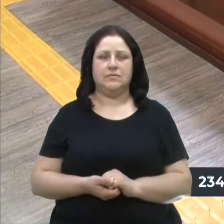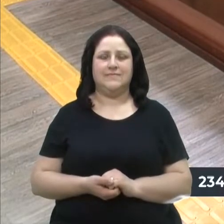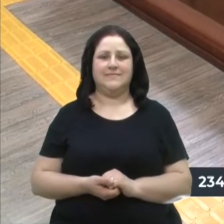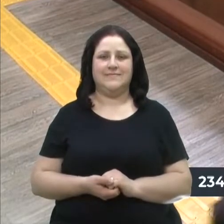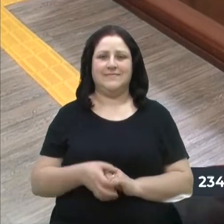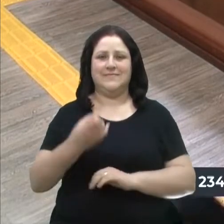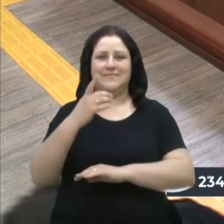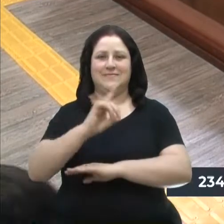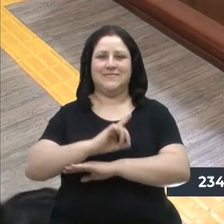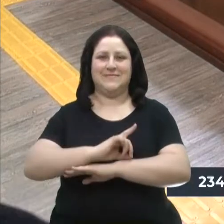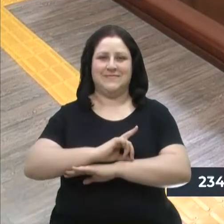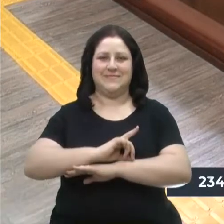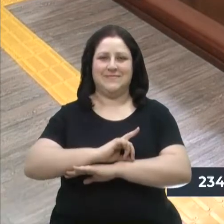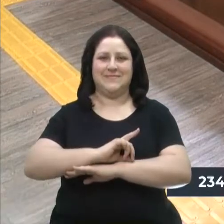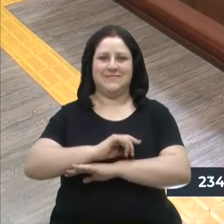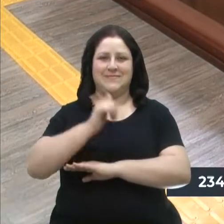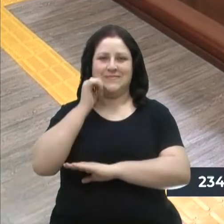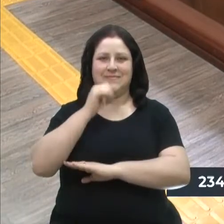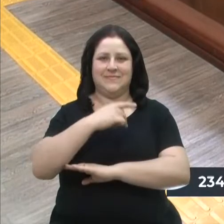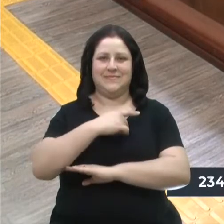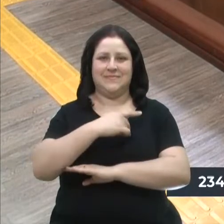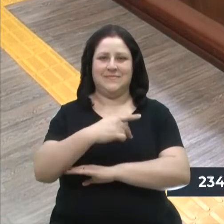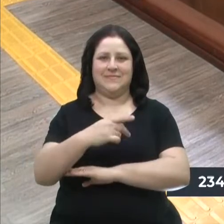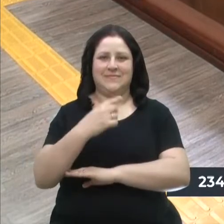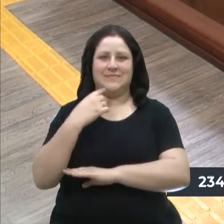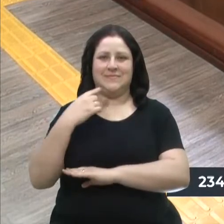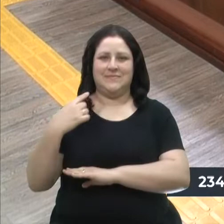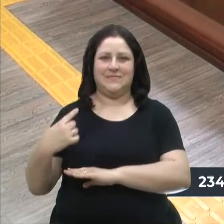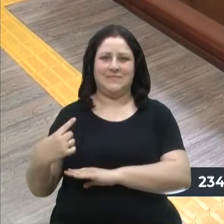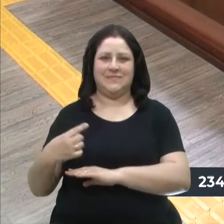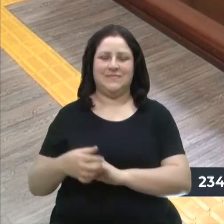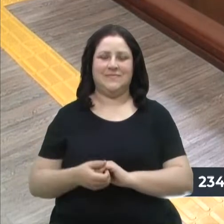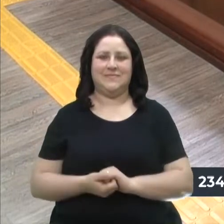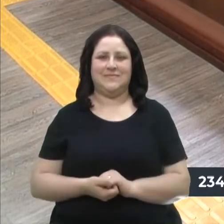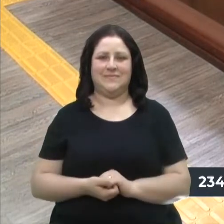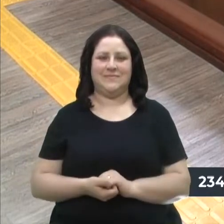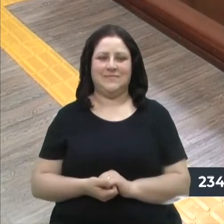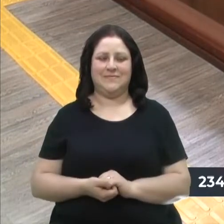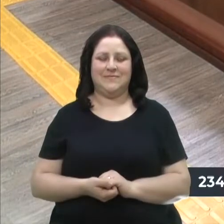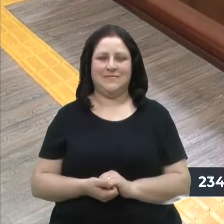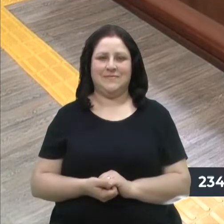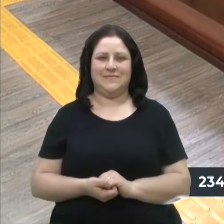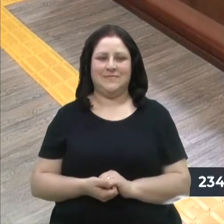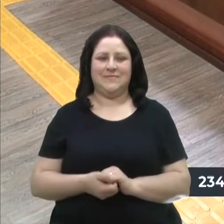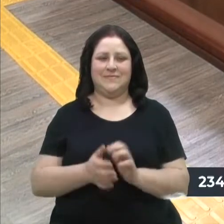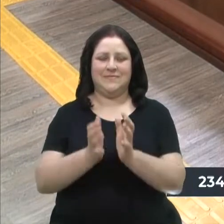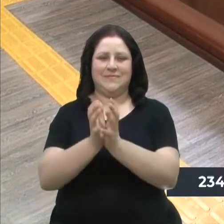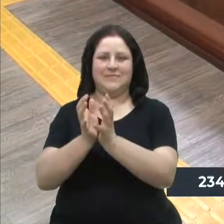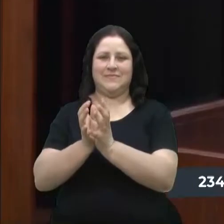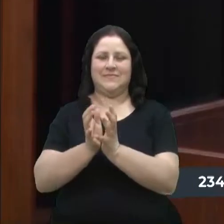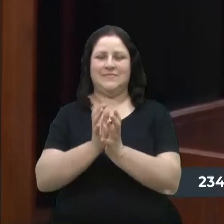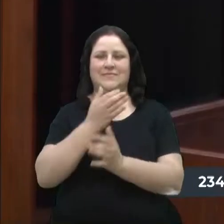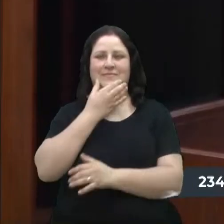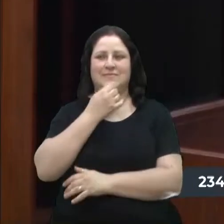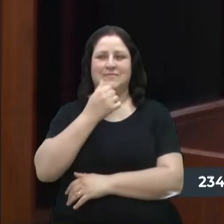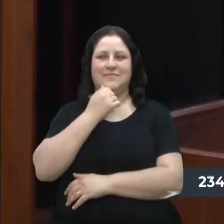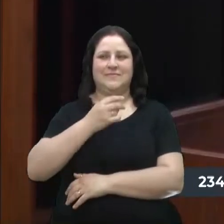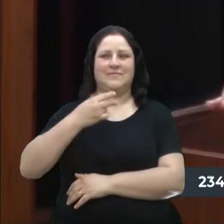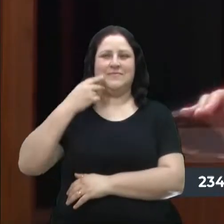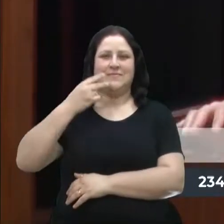um dia presidenta Denise pessoa colegas vereadoras colegas